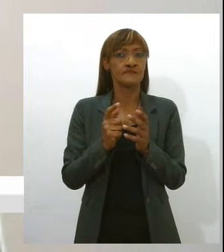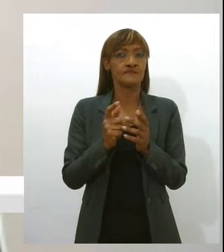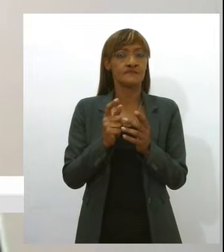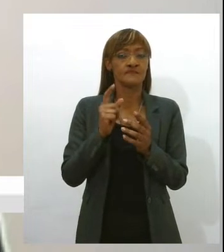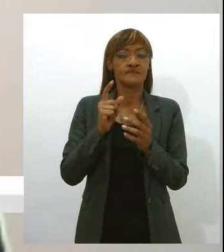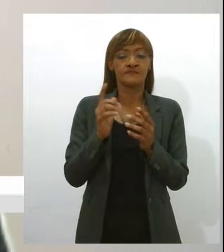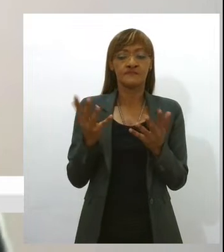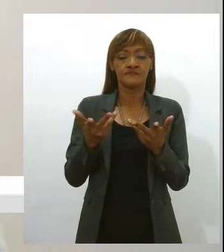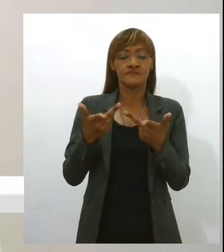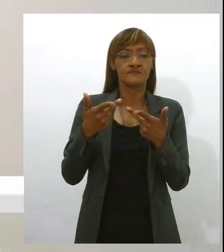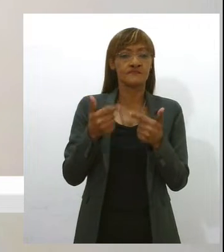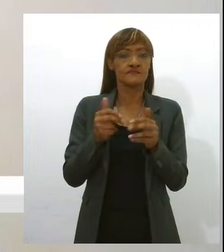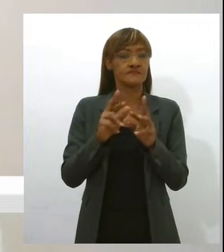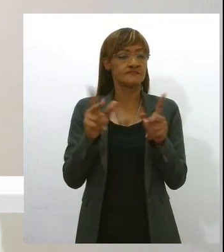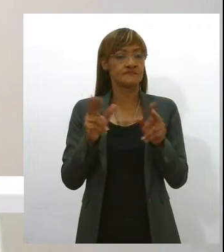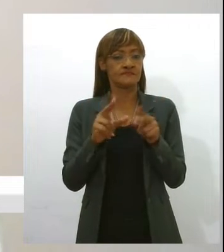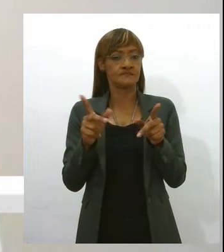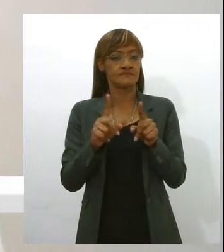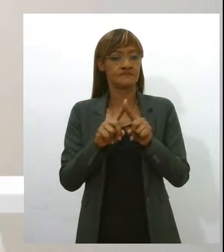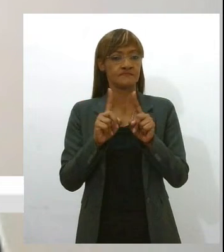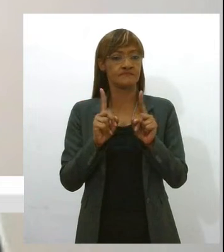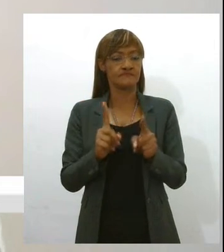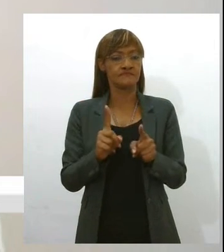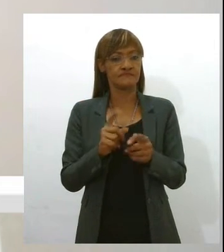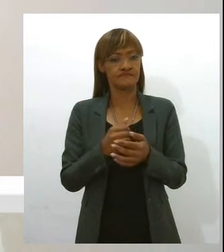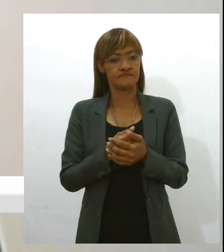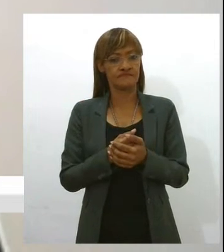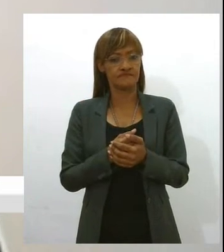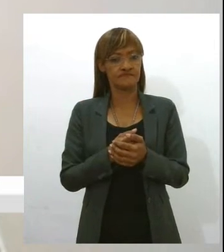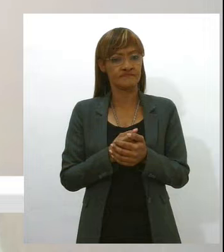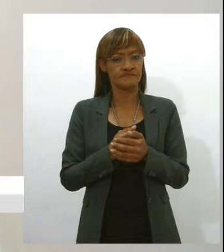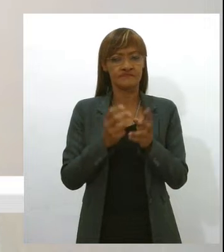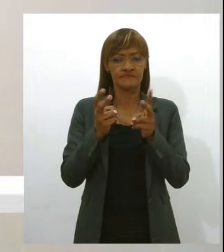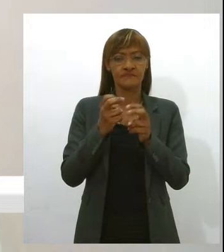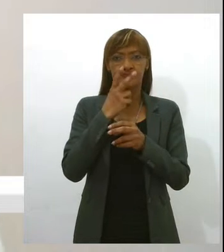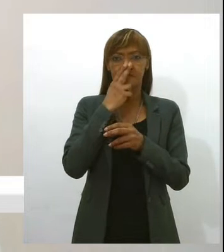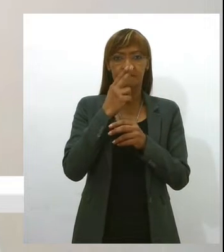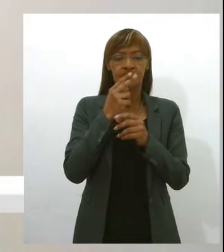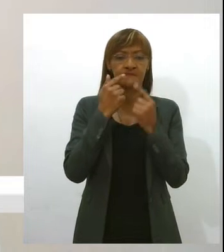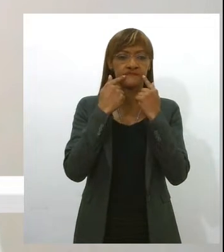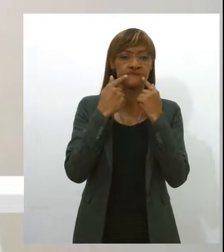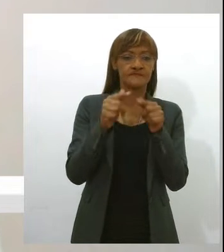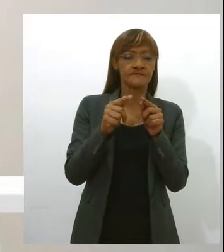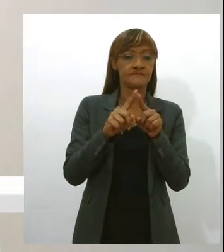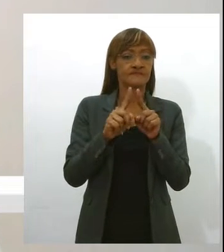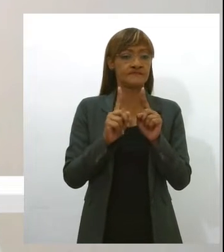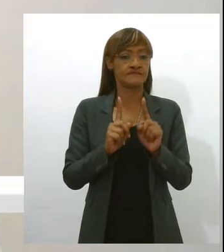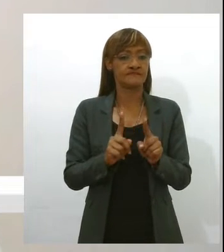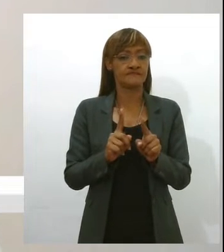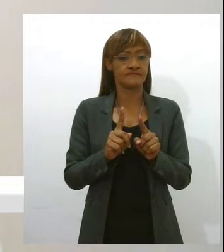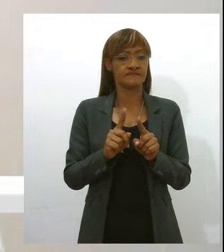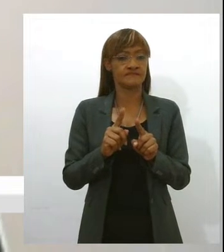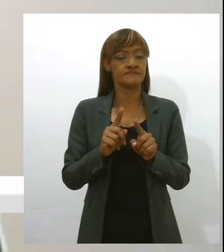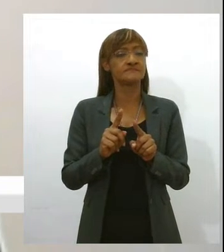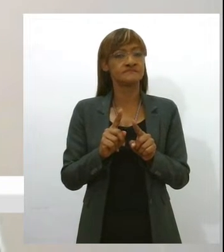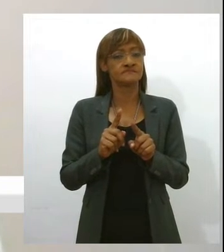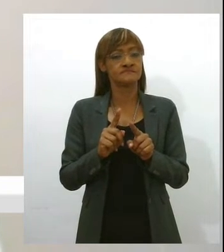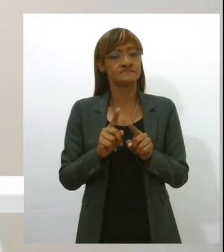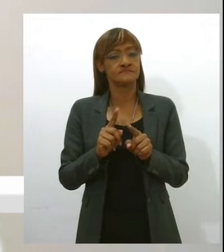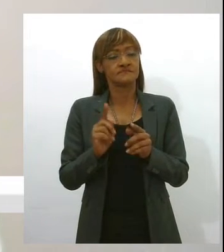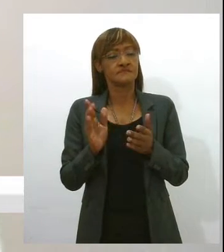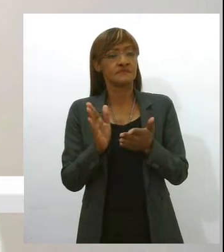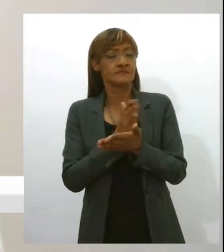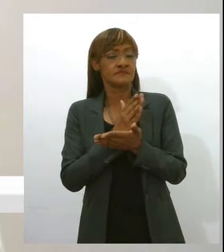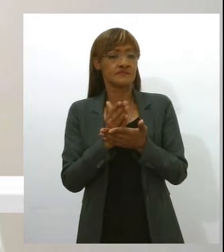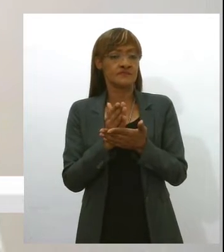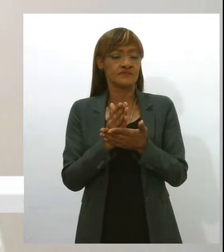burra, assim, mas de uma perspectiva um pouco mais crítica, né? Mas, assim, afasta muito a gente de muitas coisas, né? Assim, às vezes, até